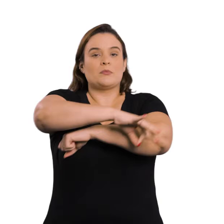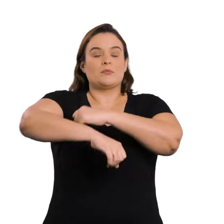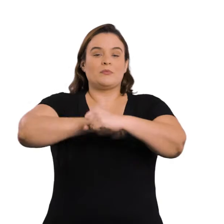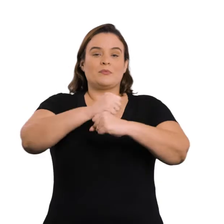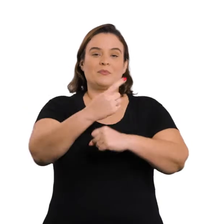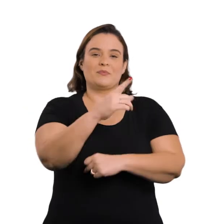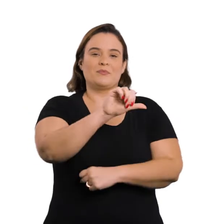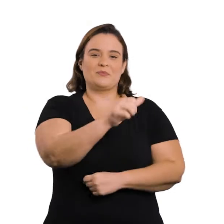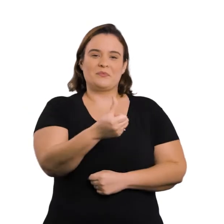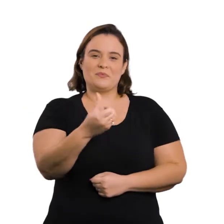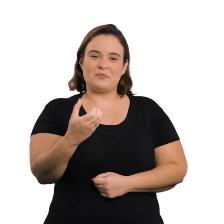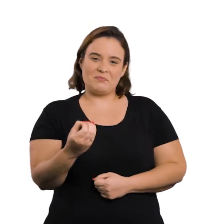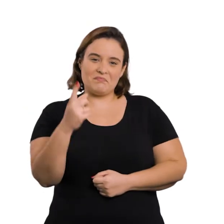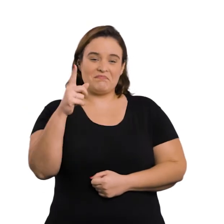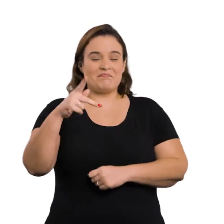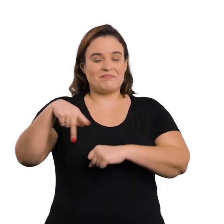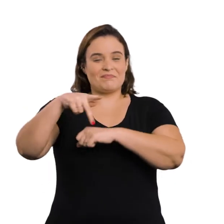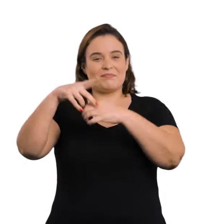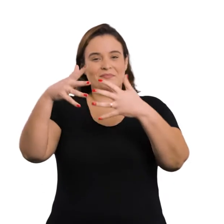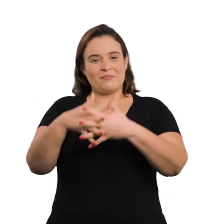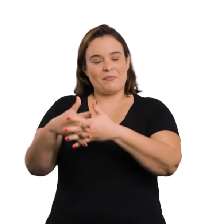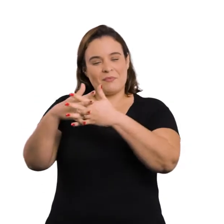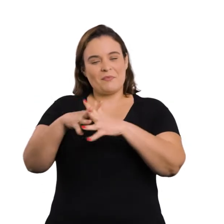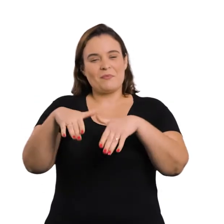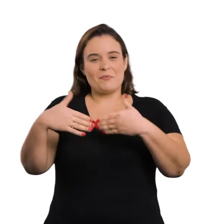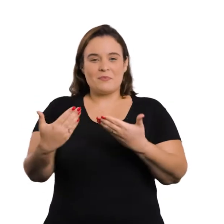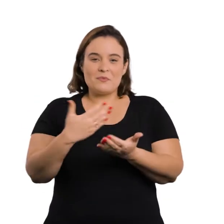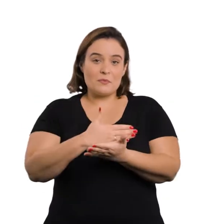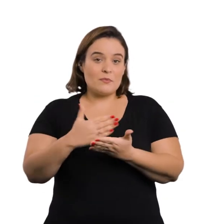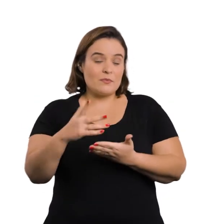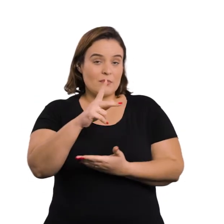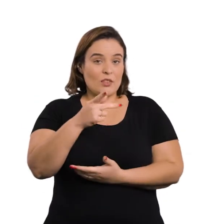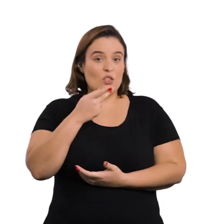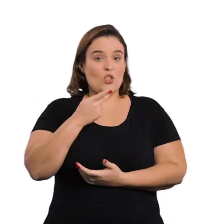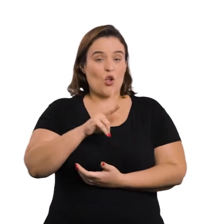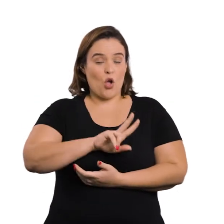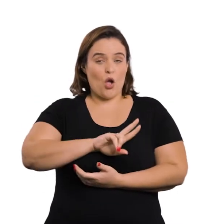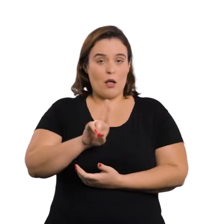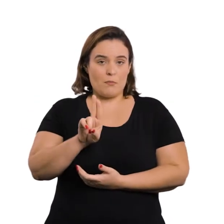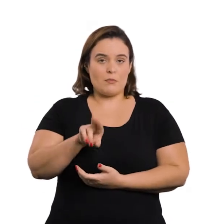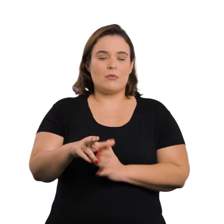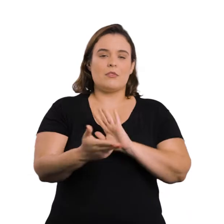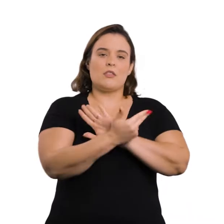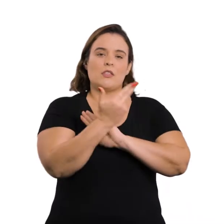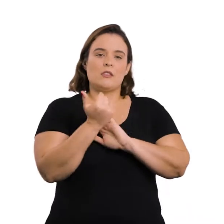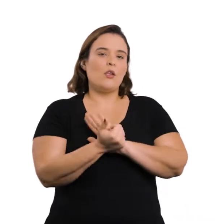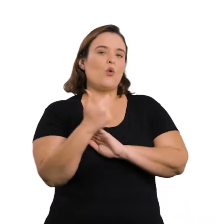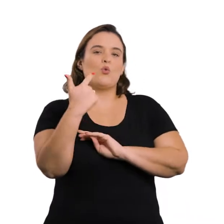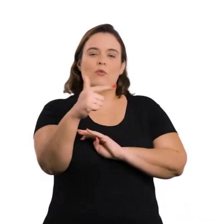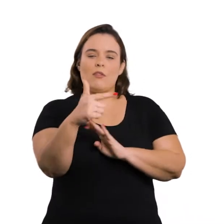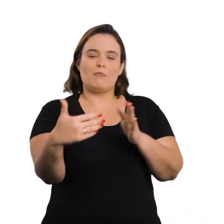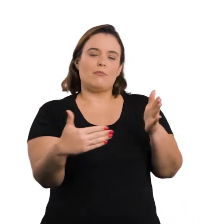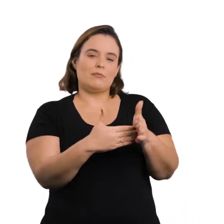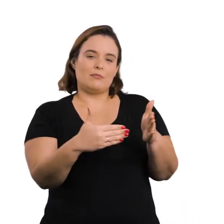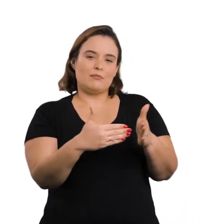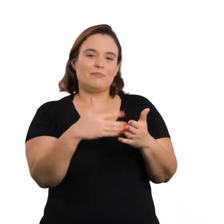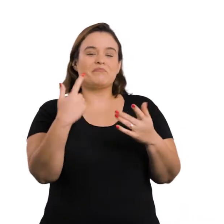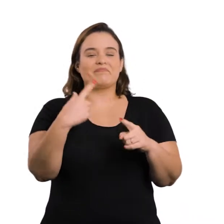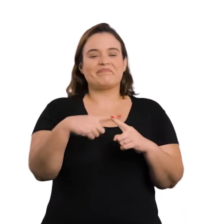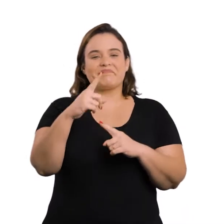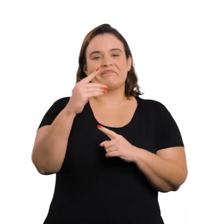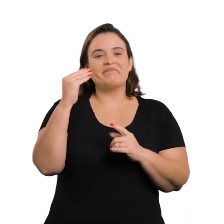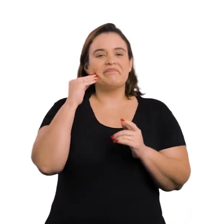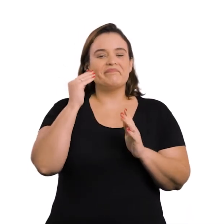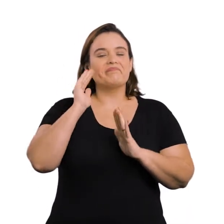de 1960 nos Estados Unidos. Inicialmente, foi chamado de desenho livre de barreiras, por buscar